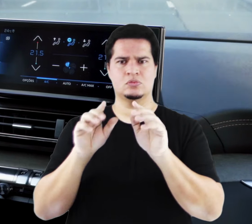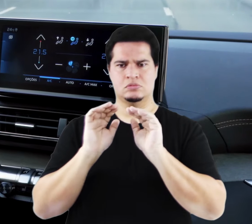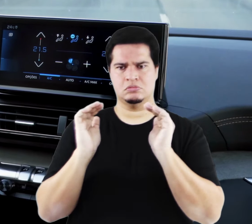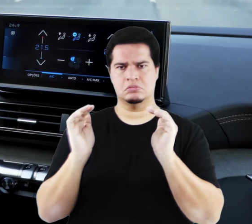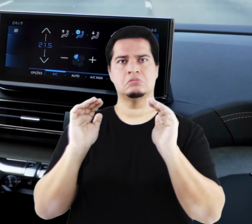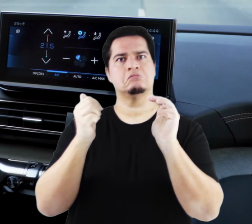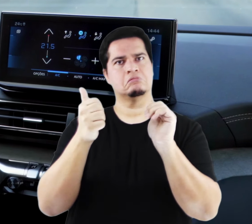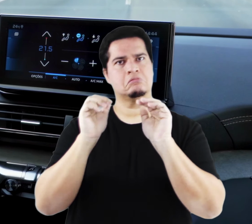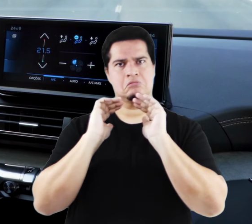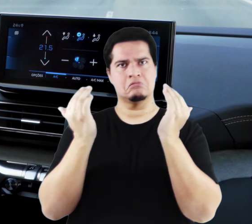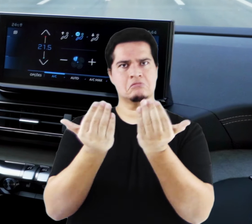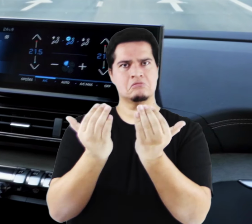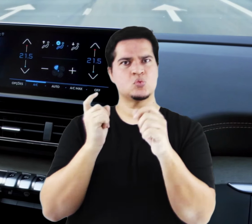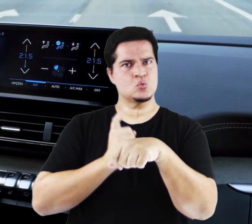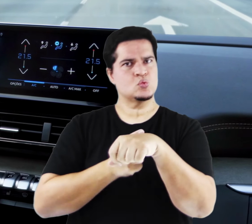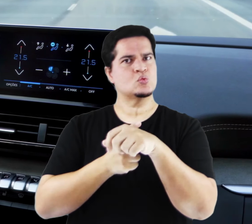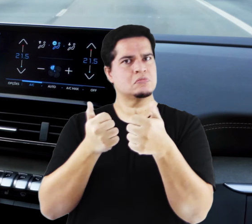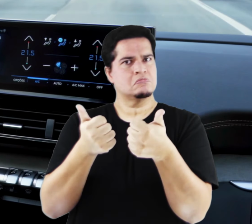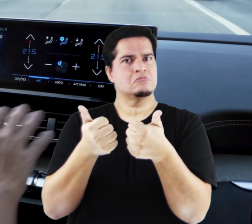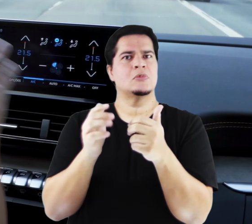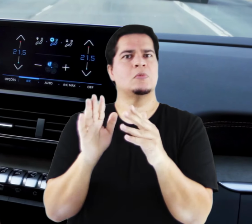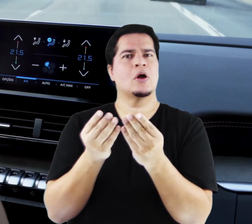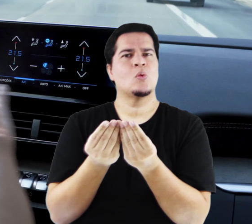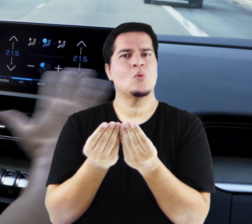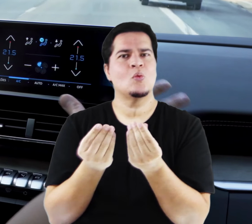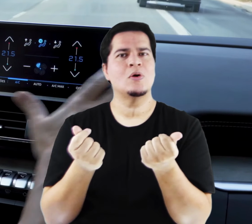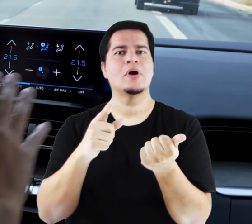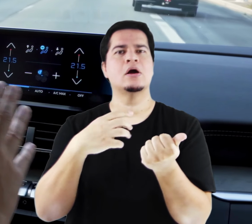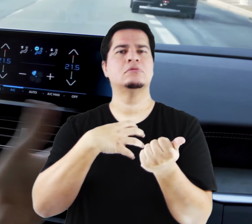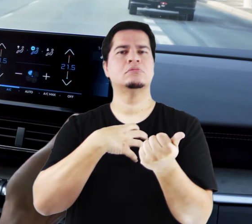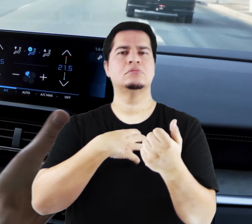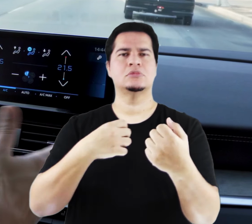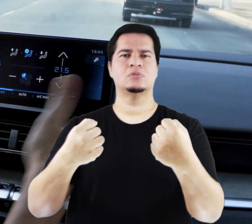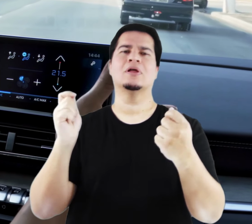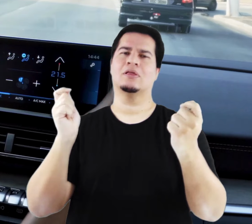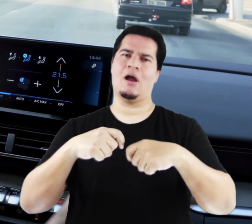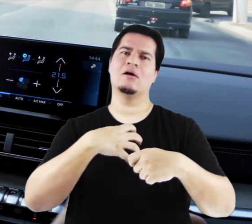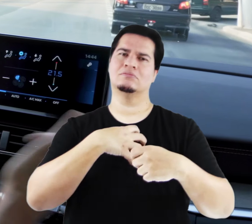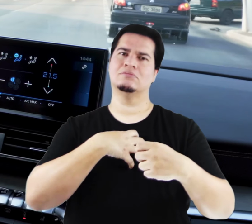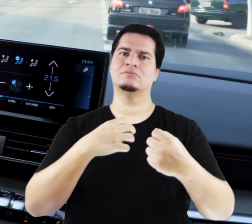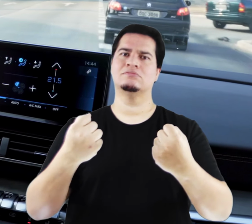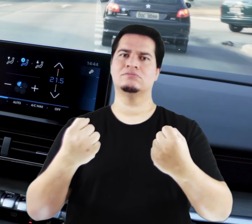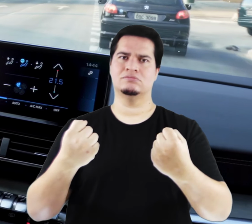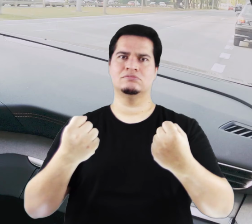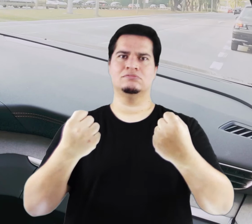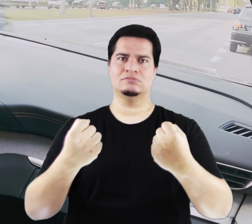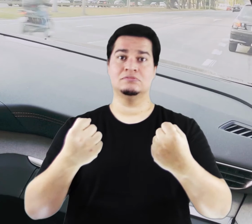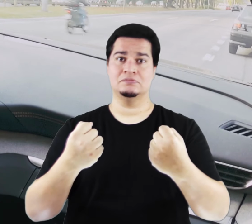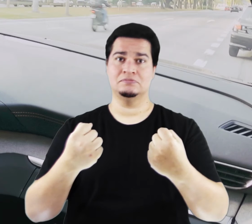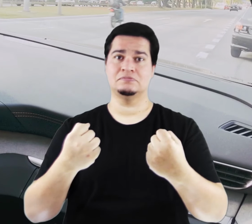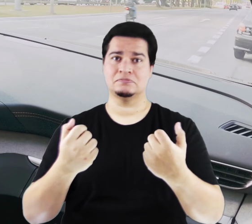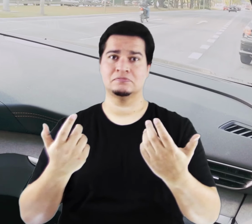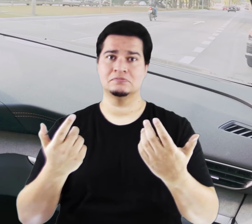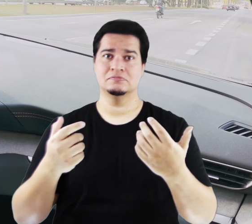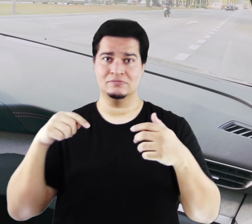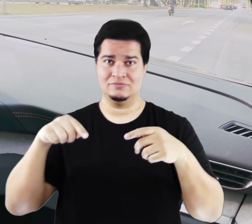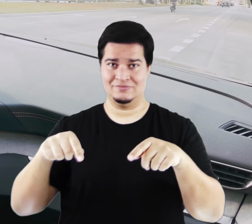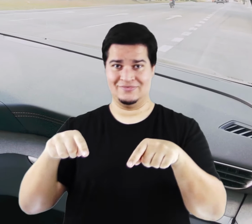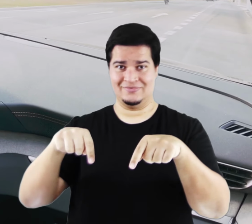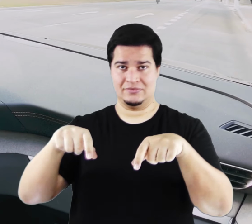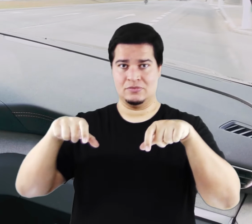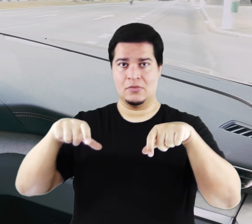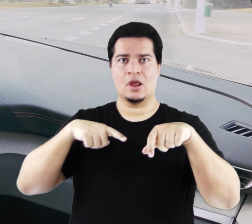diferença faz? É a mesma coisa que você ter um painel de plástico duro. Fala, funciona? Funciona. A questão é a qualidade